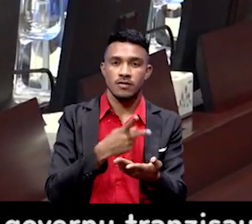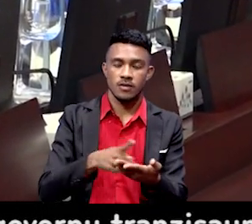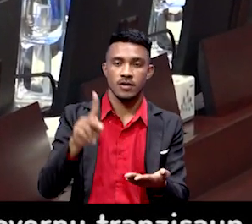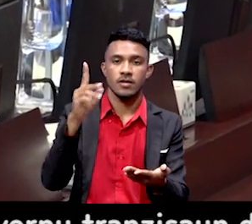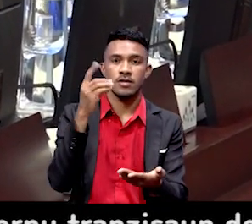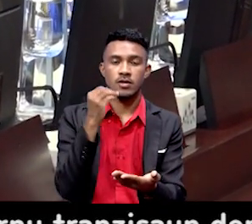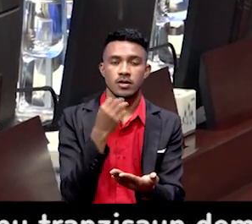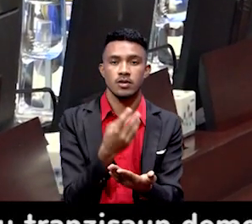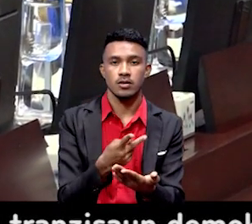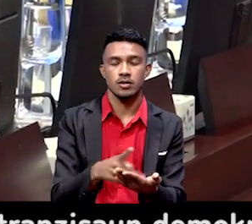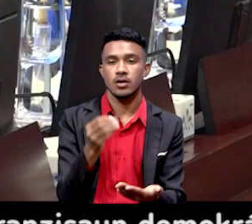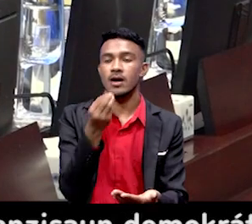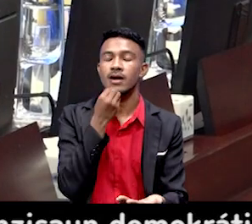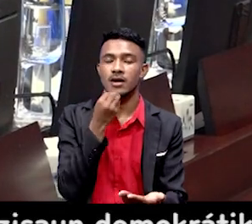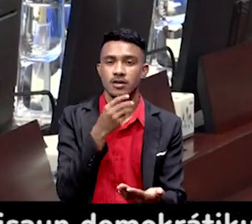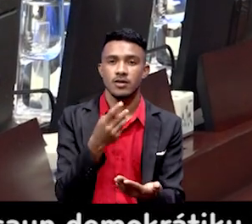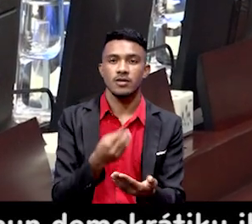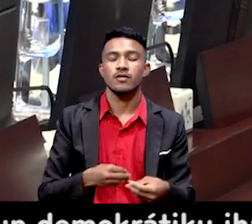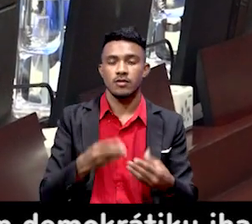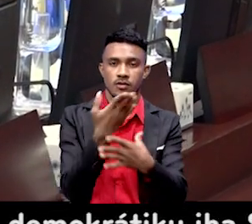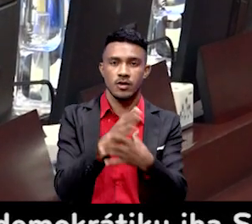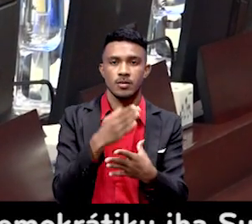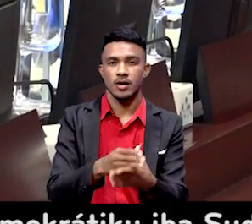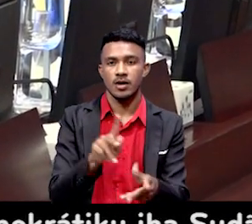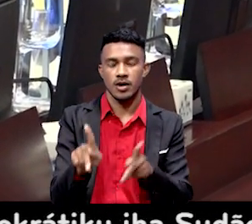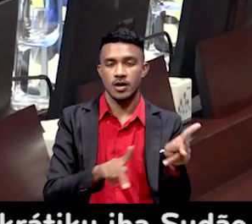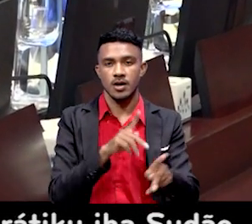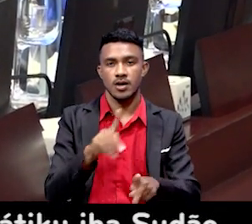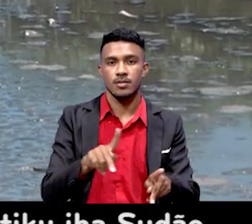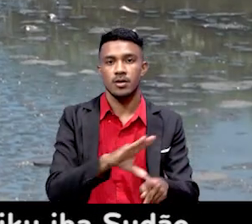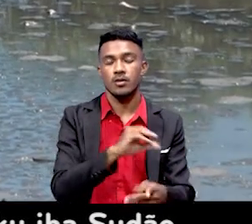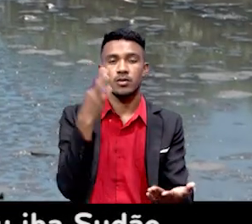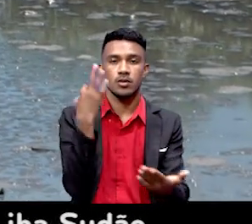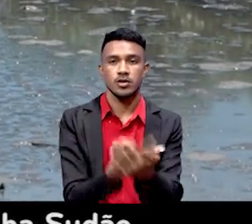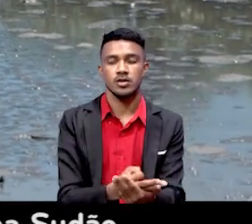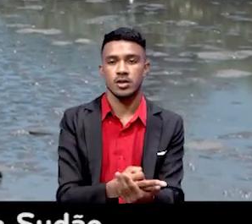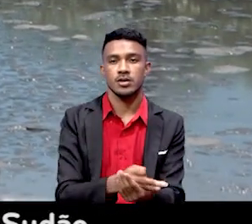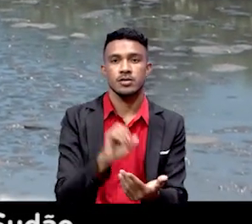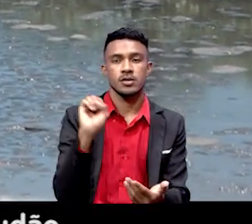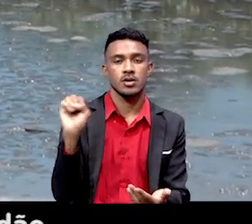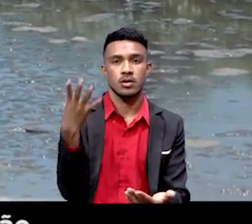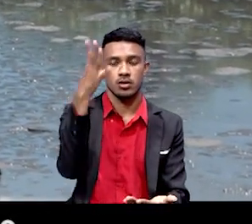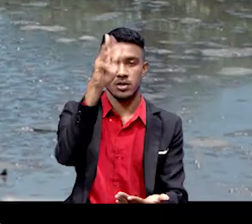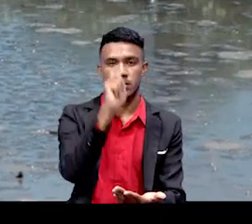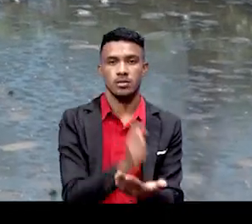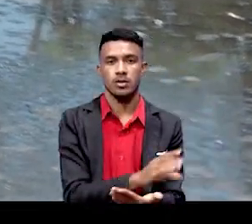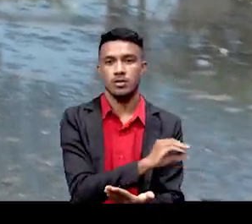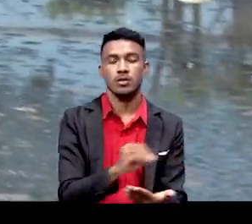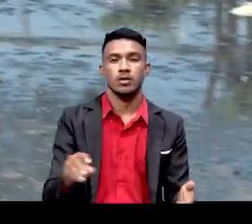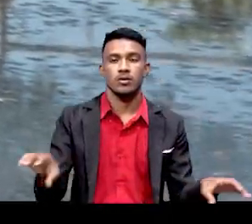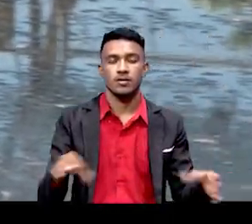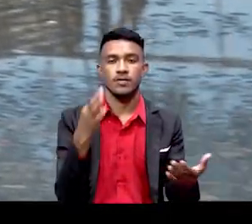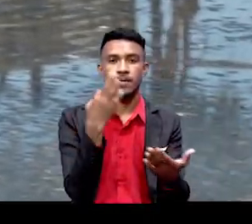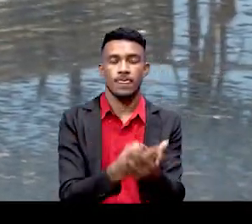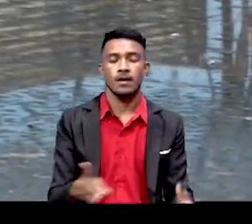ba funcionário público, o orçamento tocon sanulu resin lima, fundo resposta ba emergência, hasoro